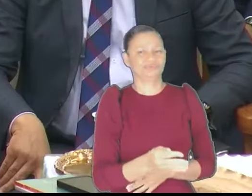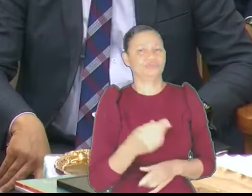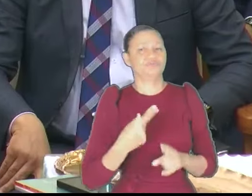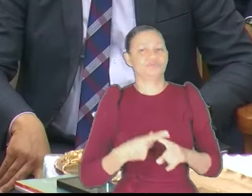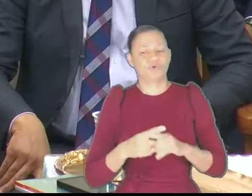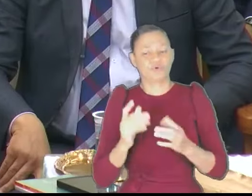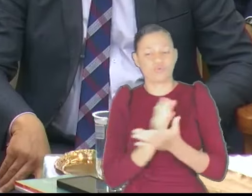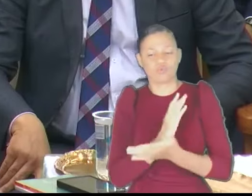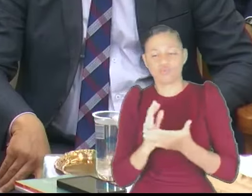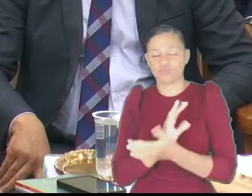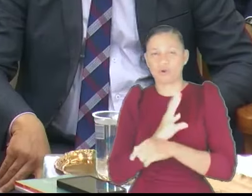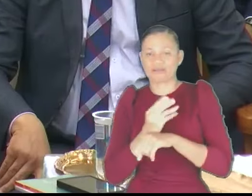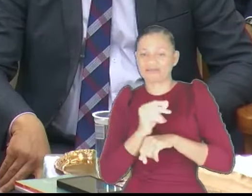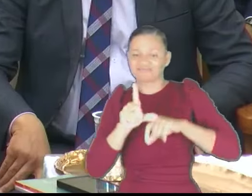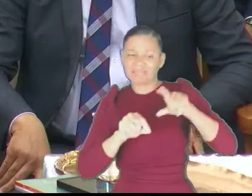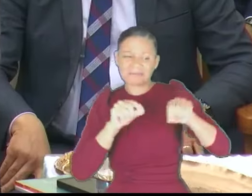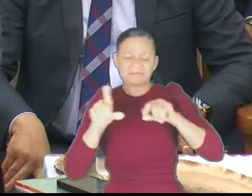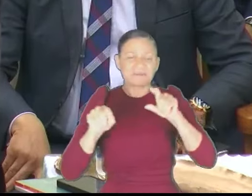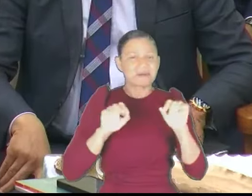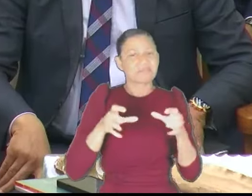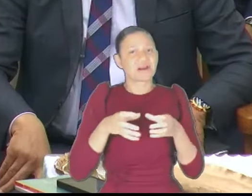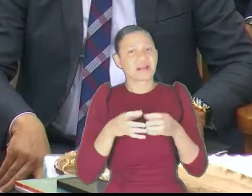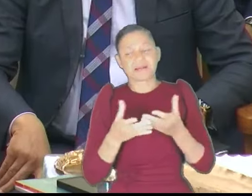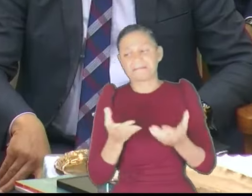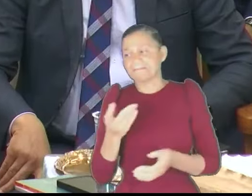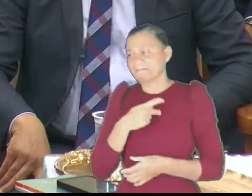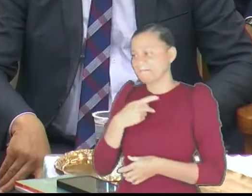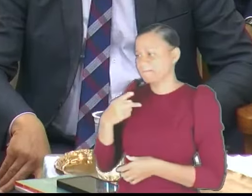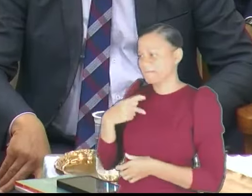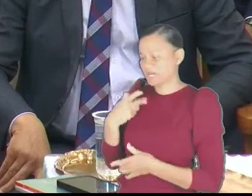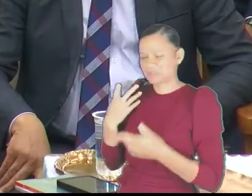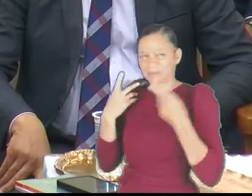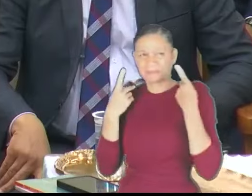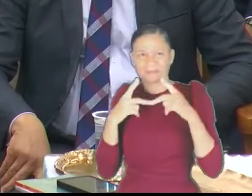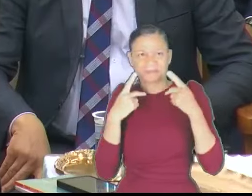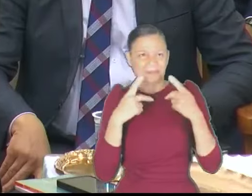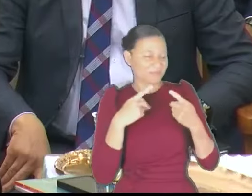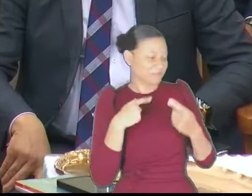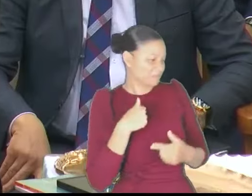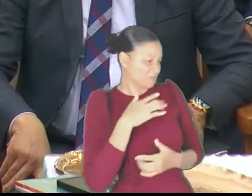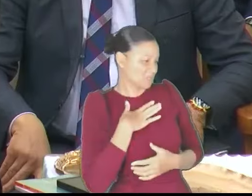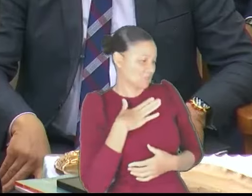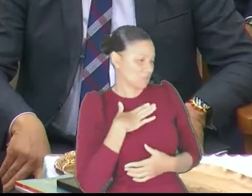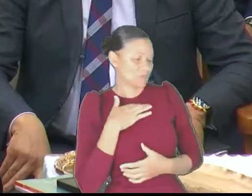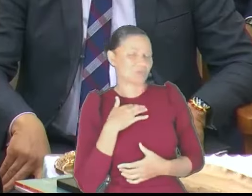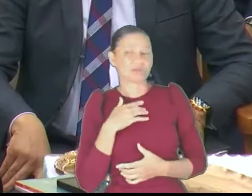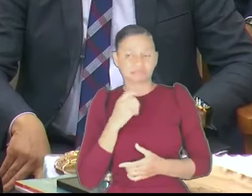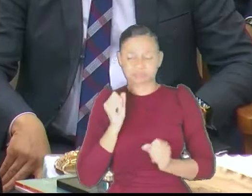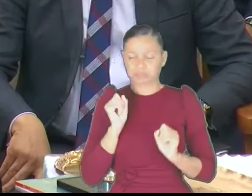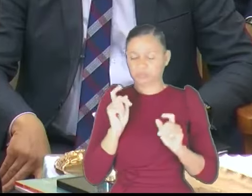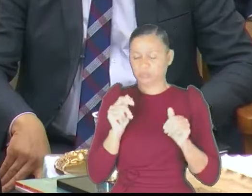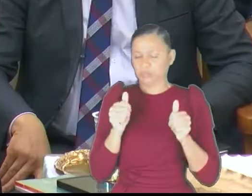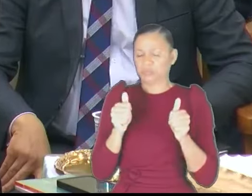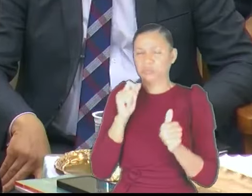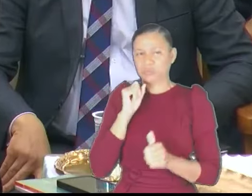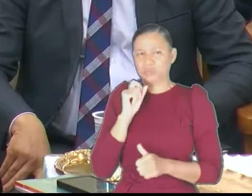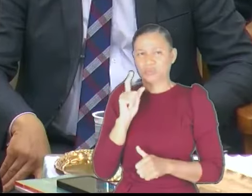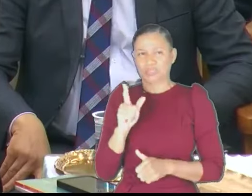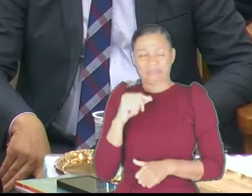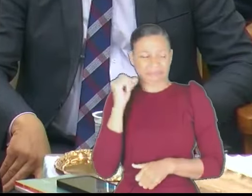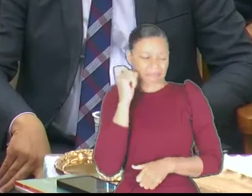que é seleta. Pastor, qual o sermão que o senhor vai pregar? Se for comigo, eu estou no sal. que eu tenho uma